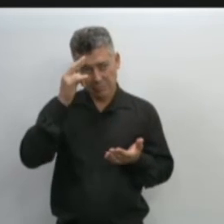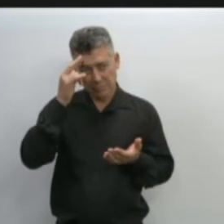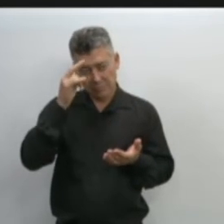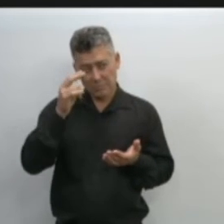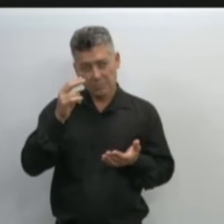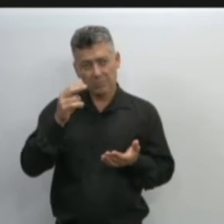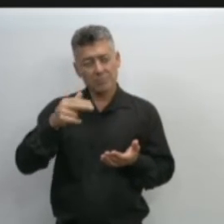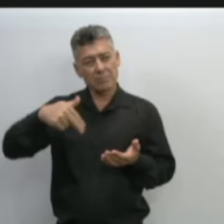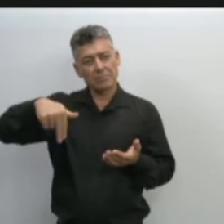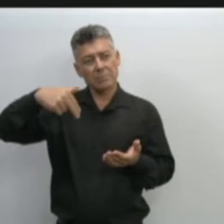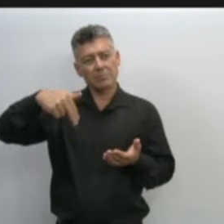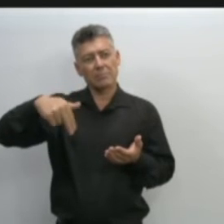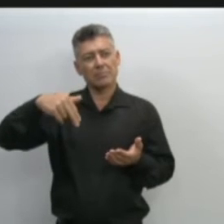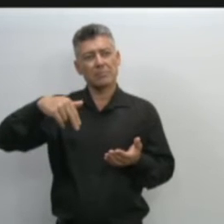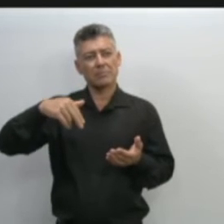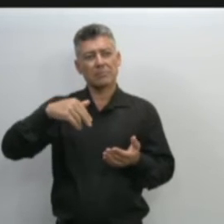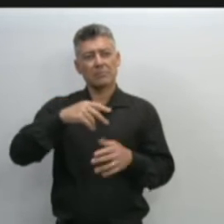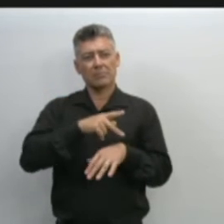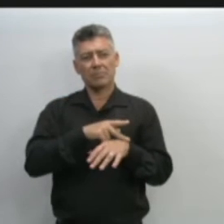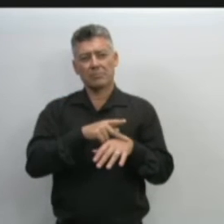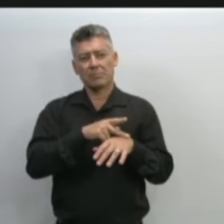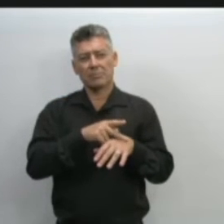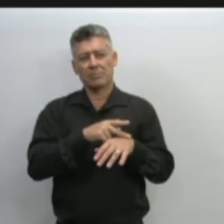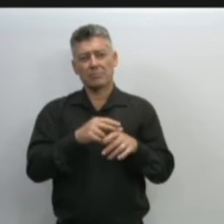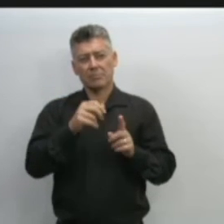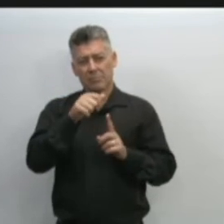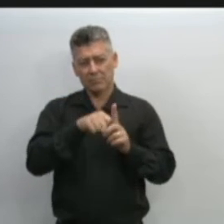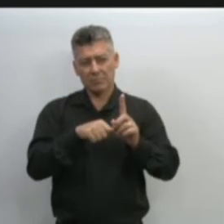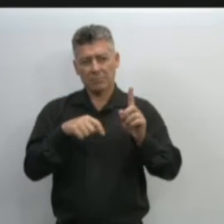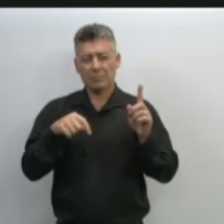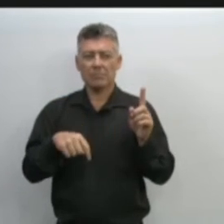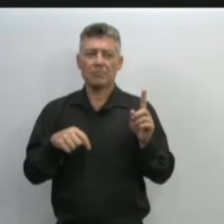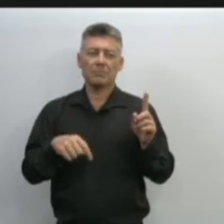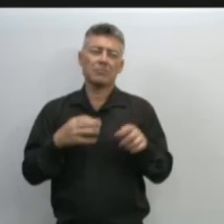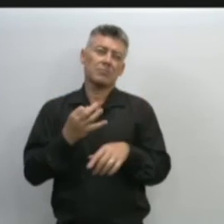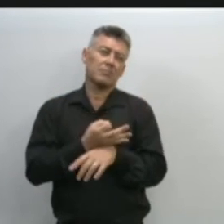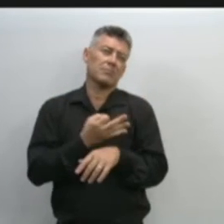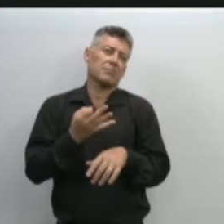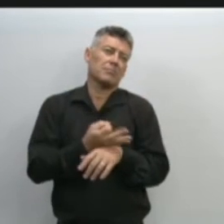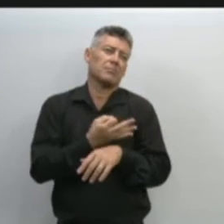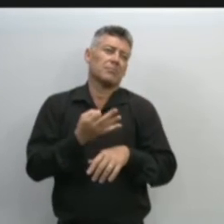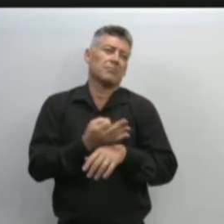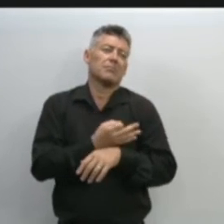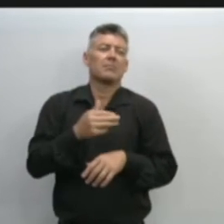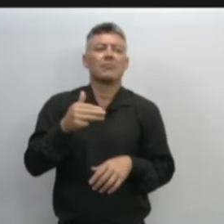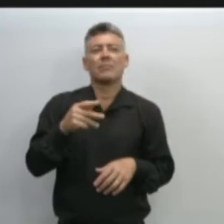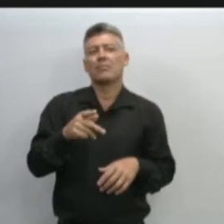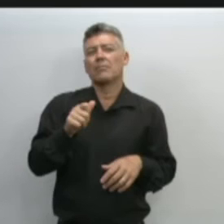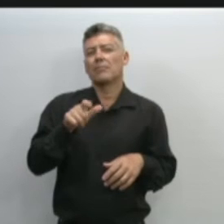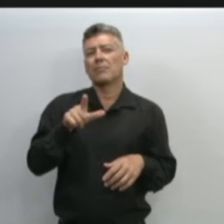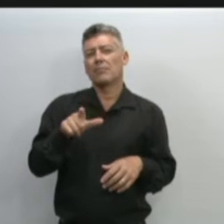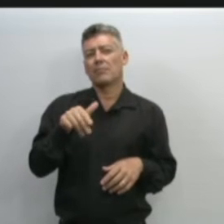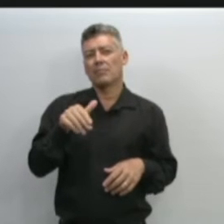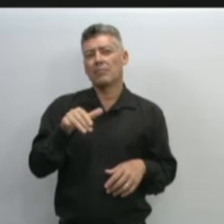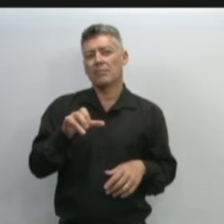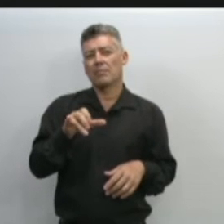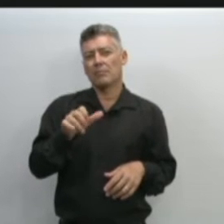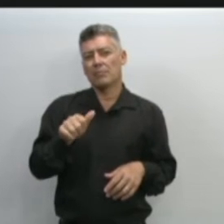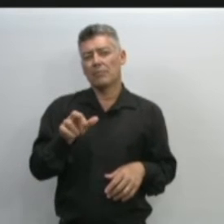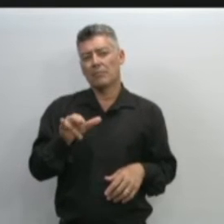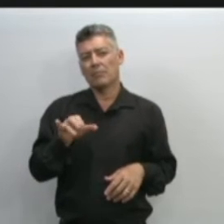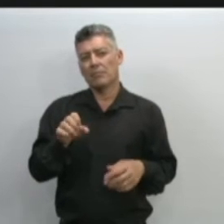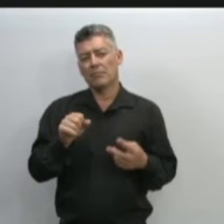Negro, mês da consciência negra, mês de relembrar a resistência de Zumbi dos Palmares, do Quilombo de